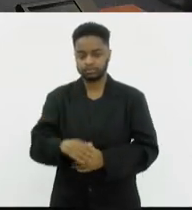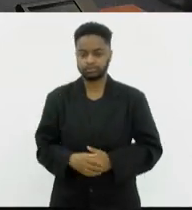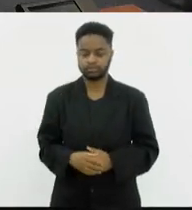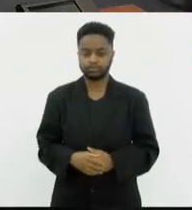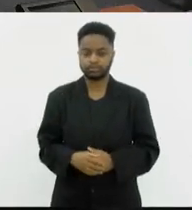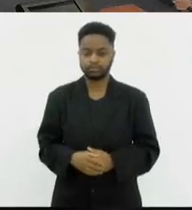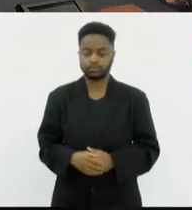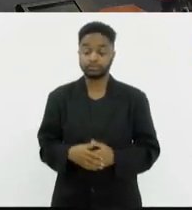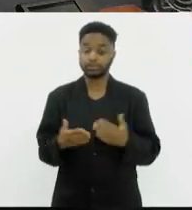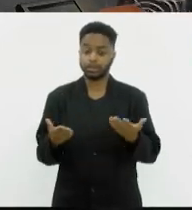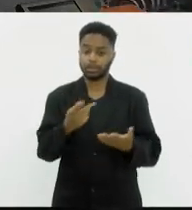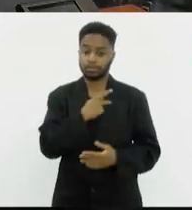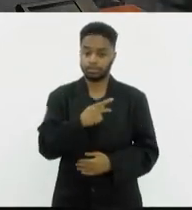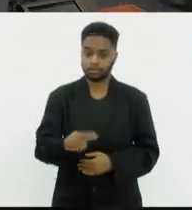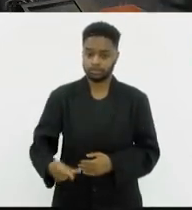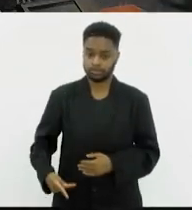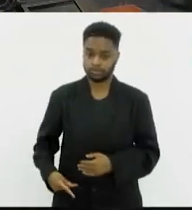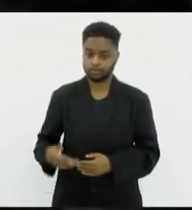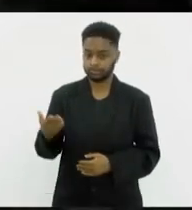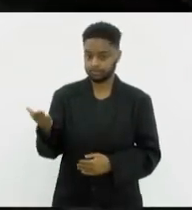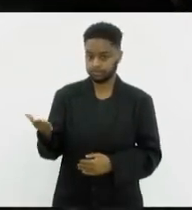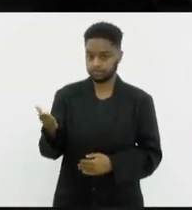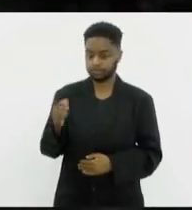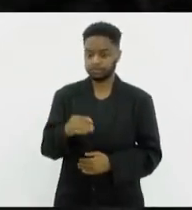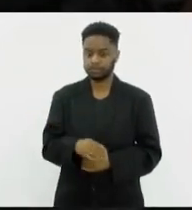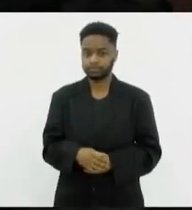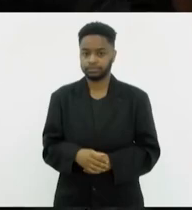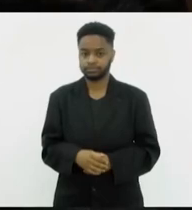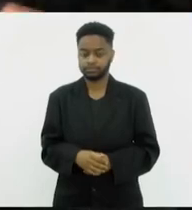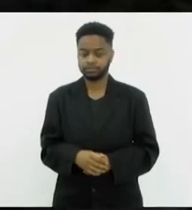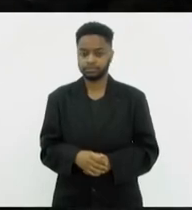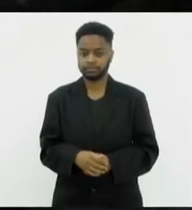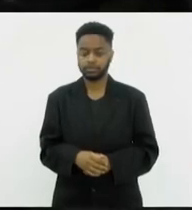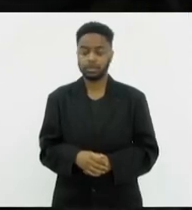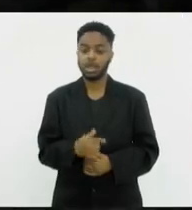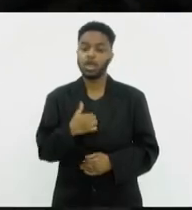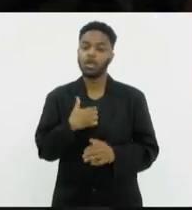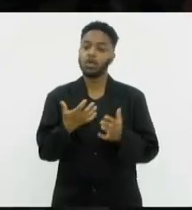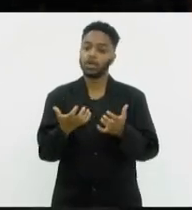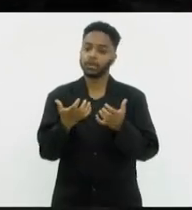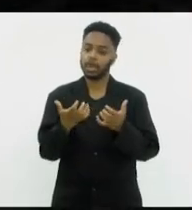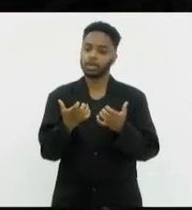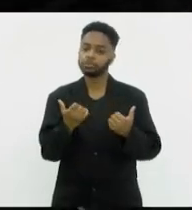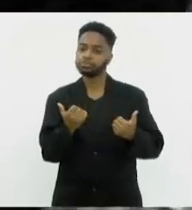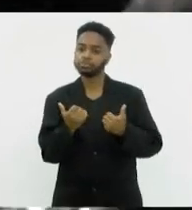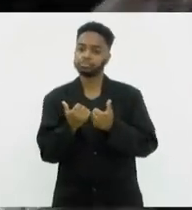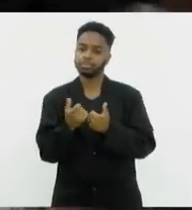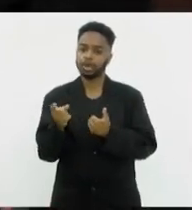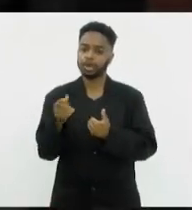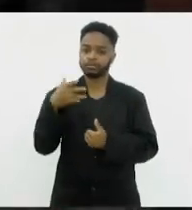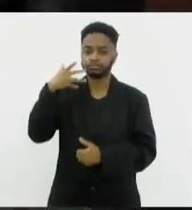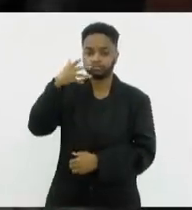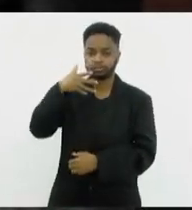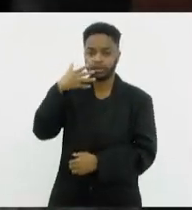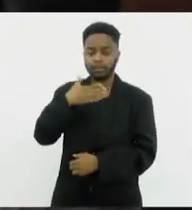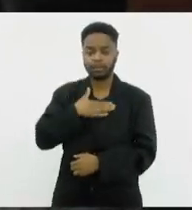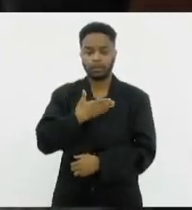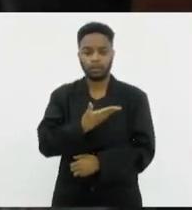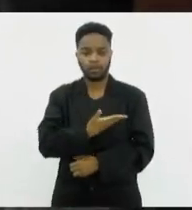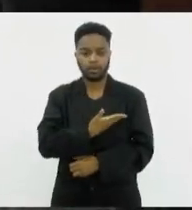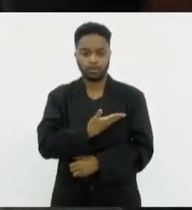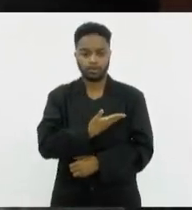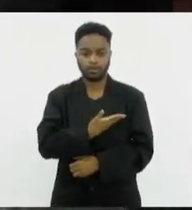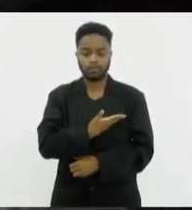Presidente Rodrigo Bacelar, queria aqui me associar às palavras do meu companheiro